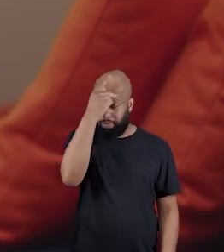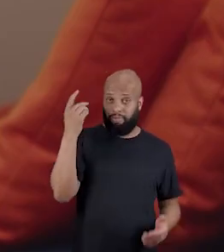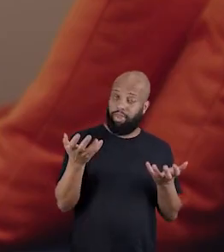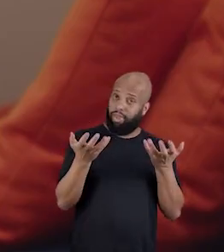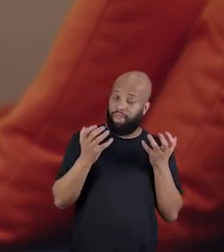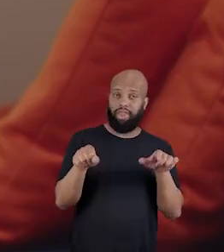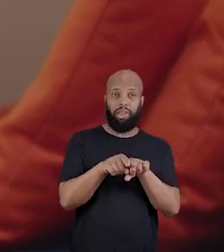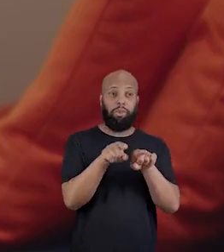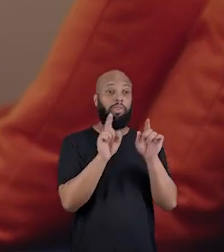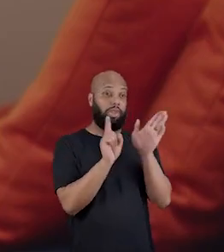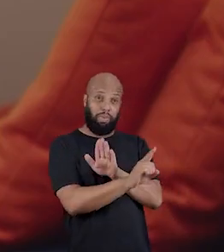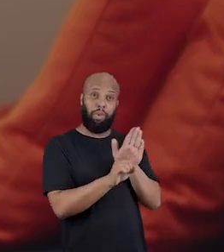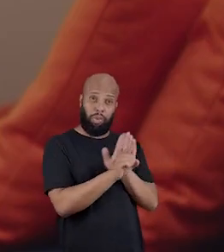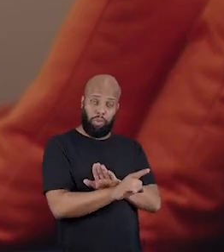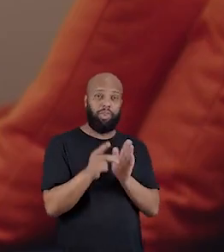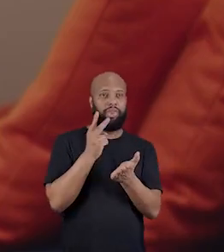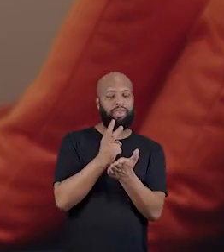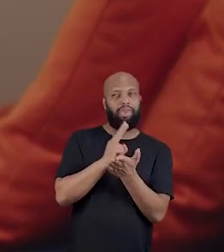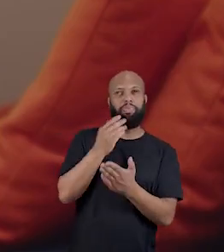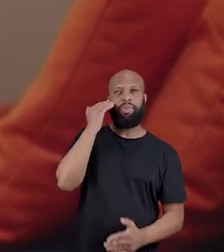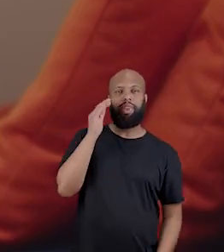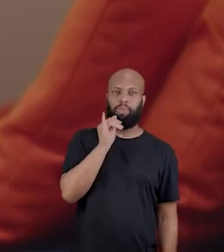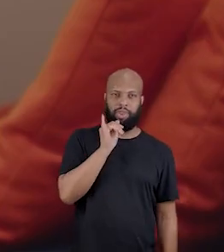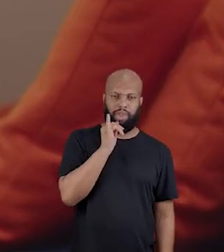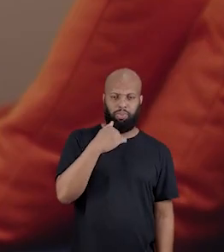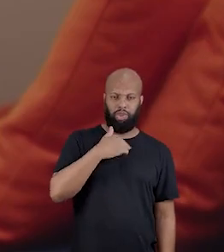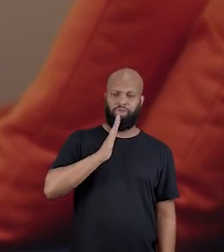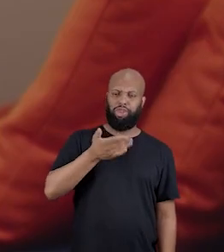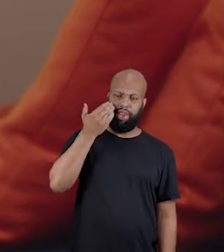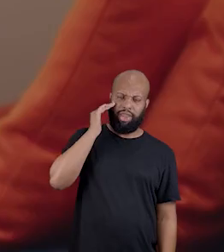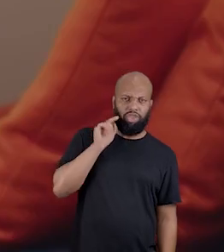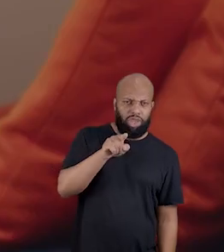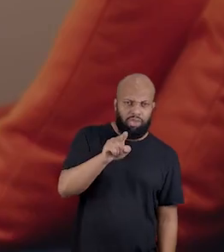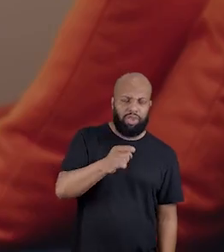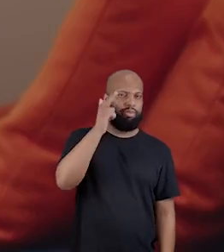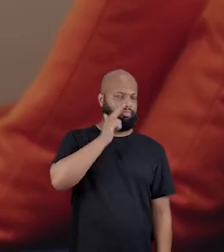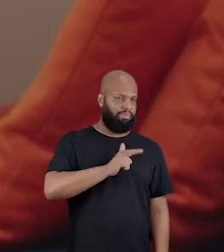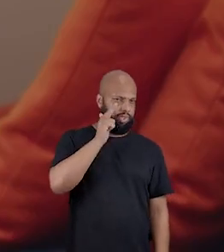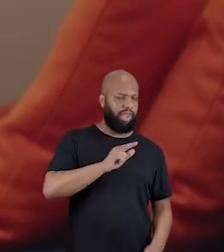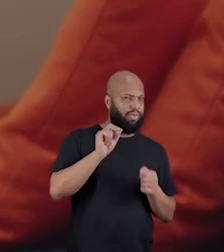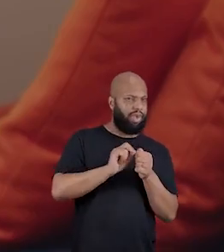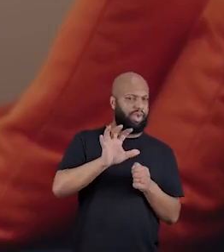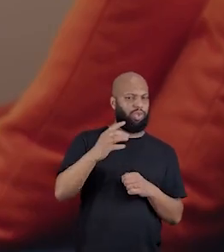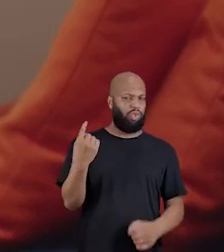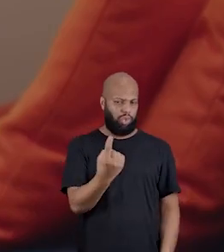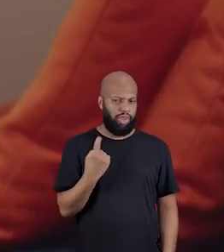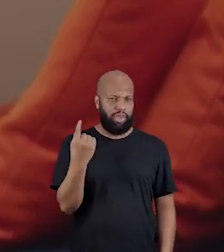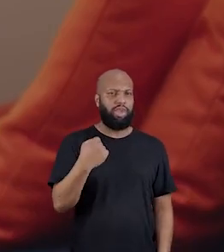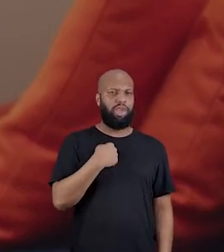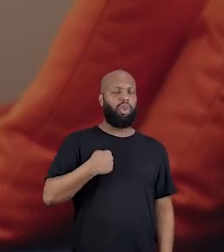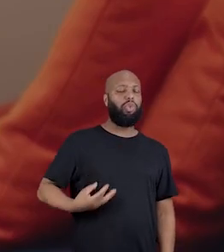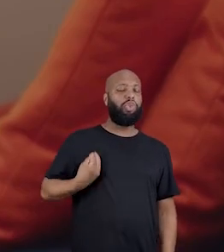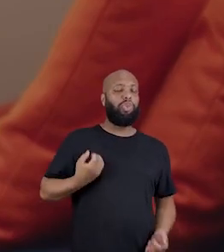esperam, calibrar. Então, fazer pergunta, o tempo todo entender assim, olha, eu já estou entendendo que você já consegue fazer isso